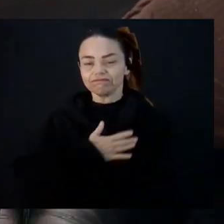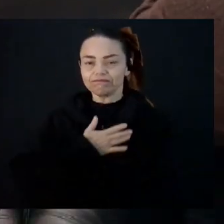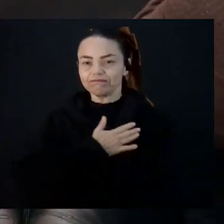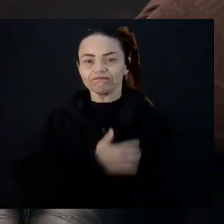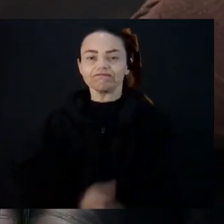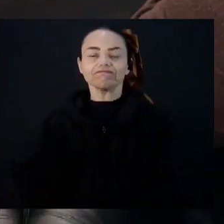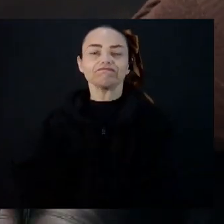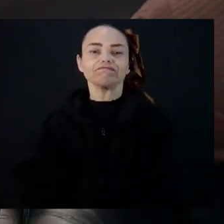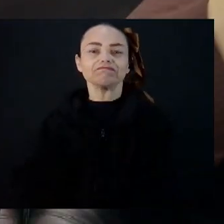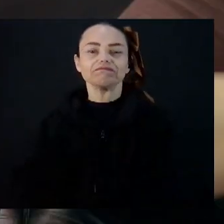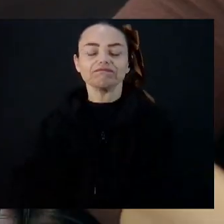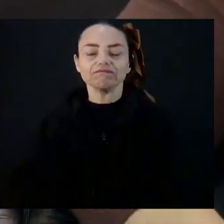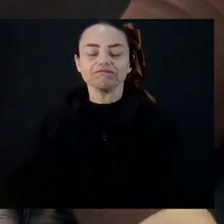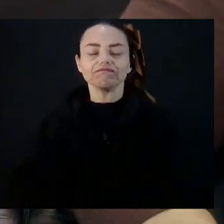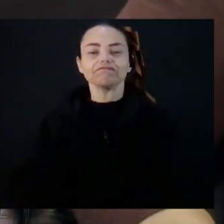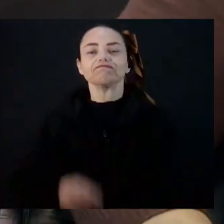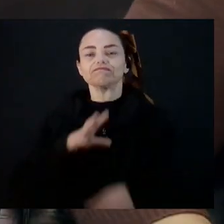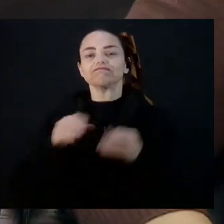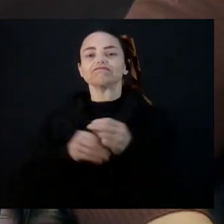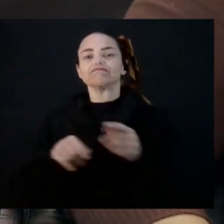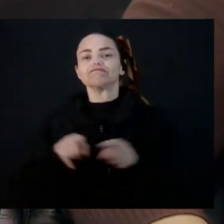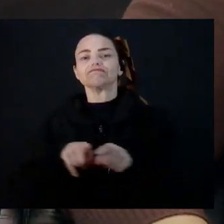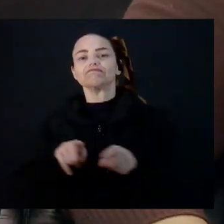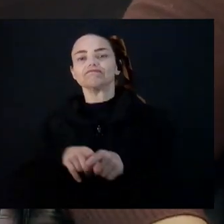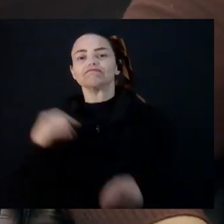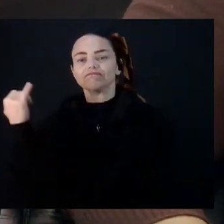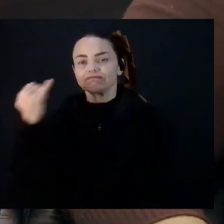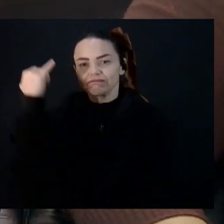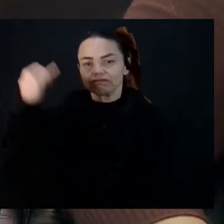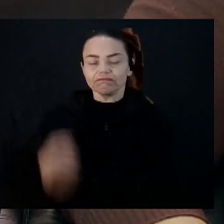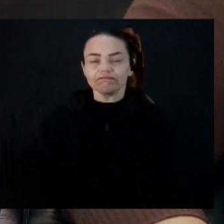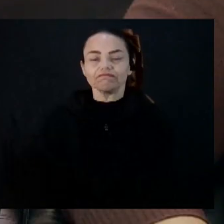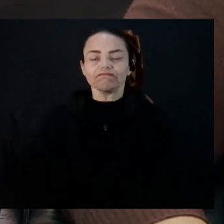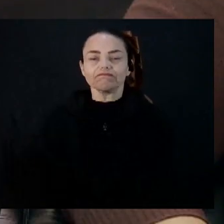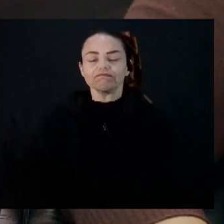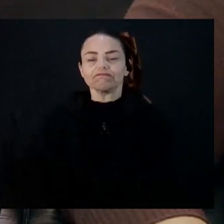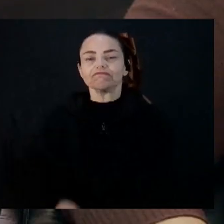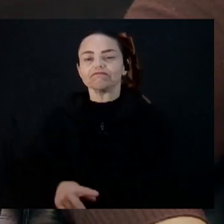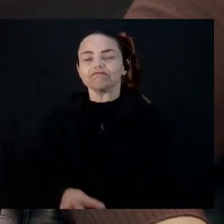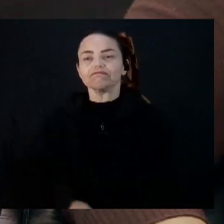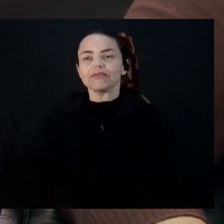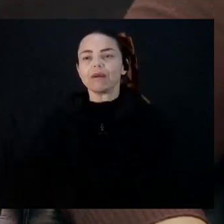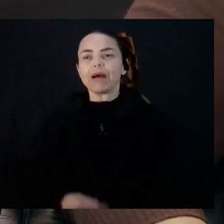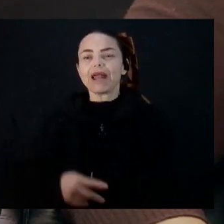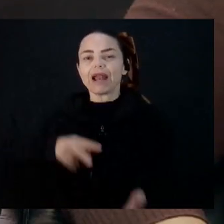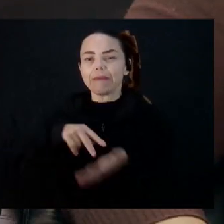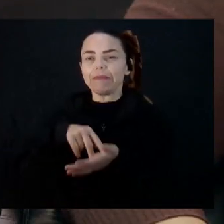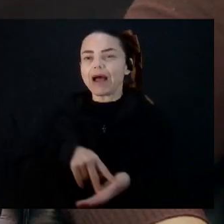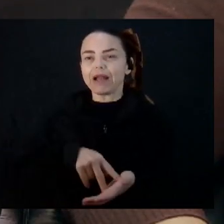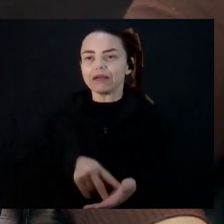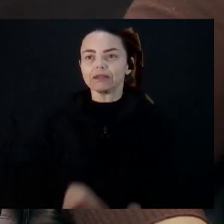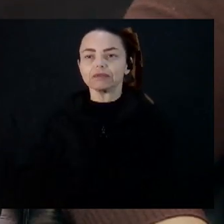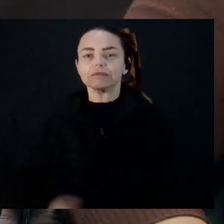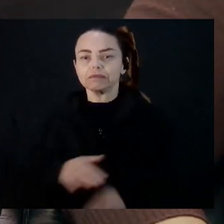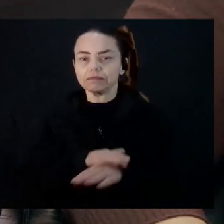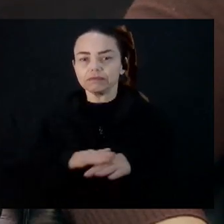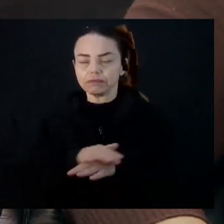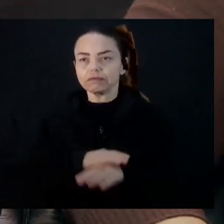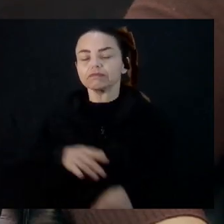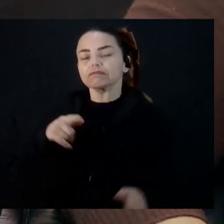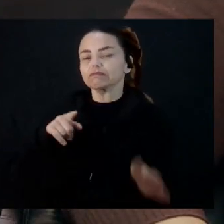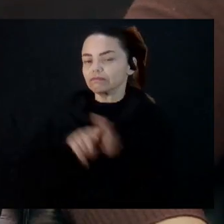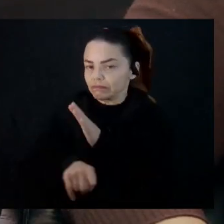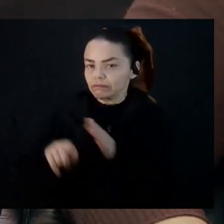queria complementar dizendo que também é muito importante o seu posicionamento mediante essa conversa, porque se cada vez que você perguntar,